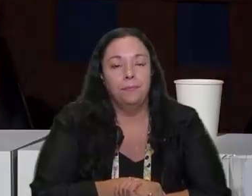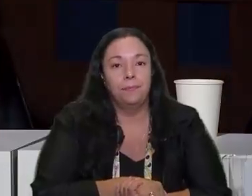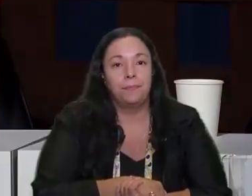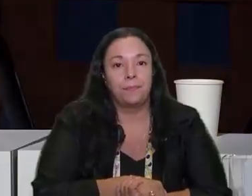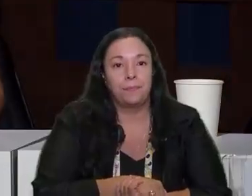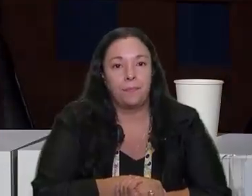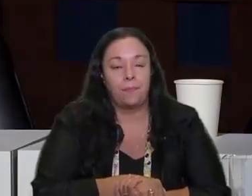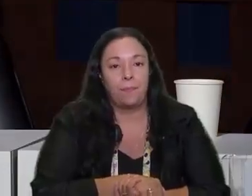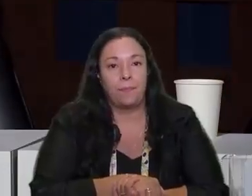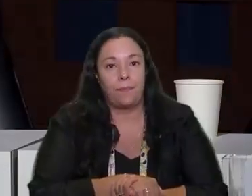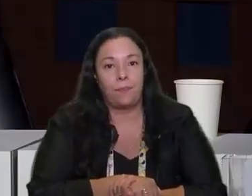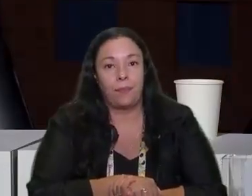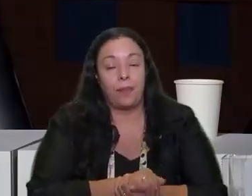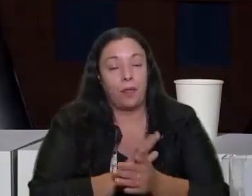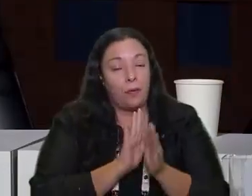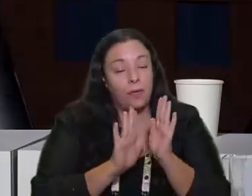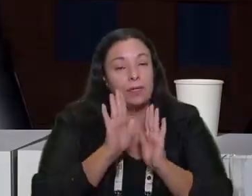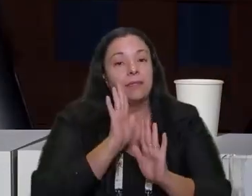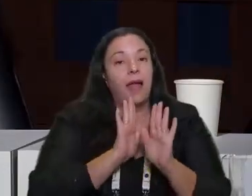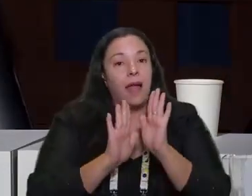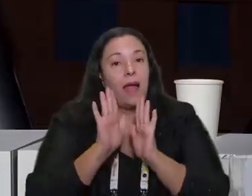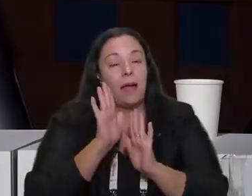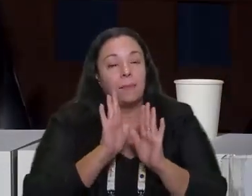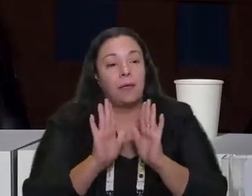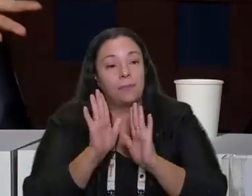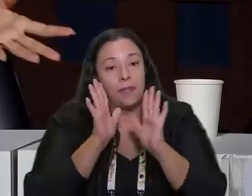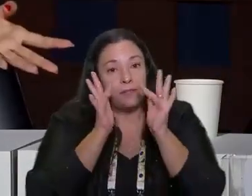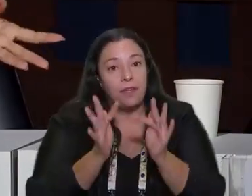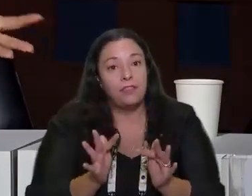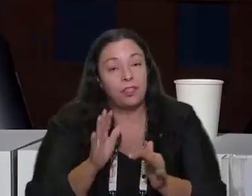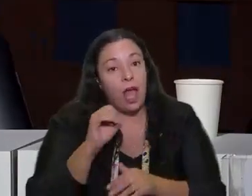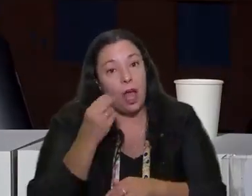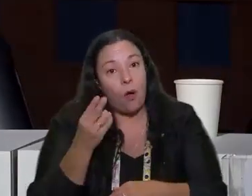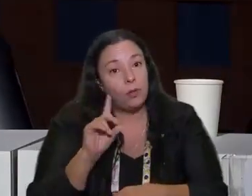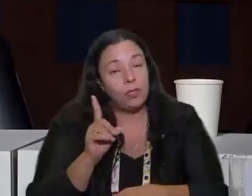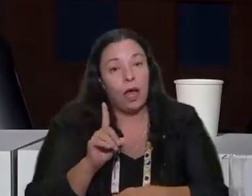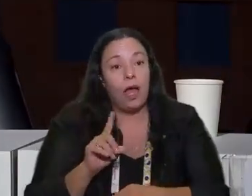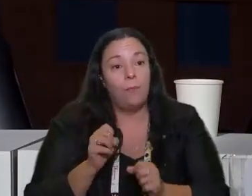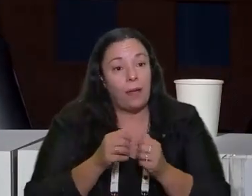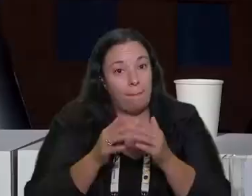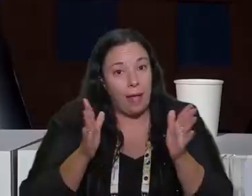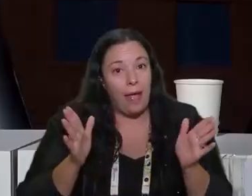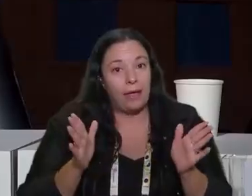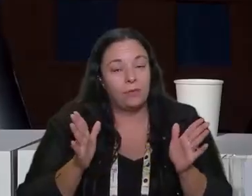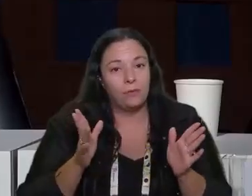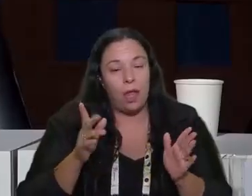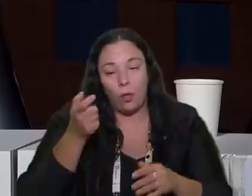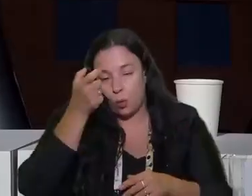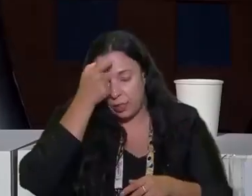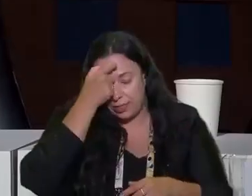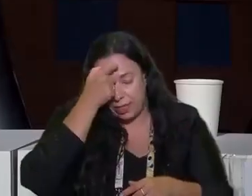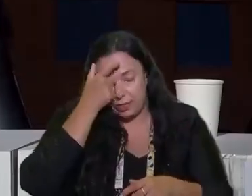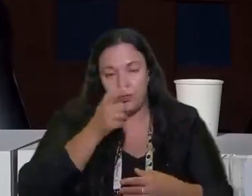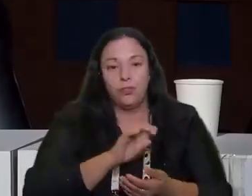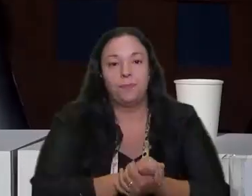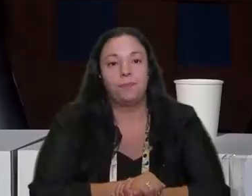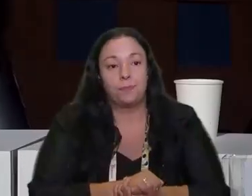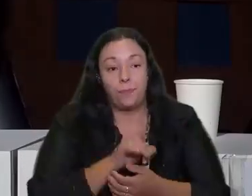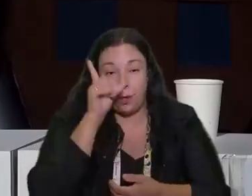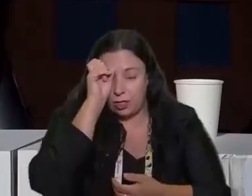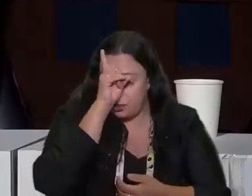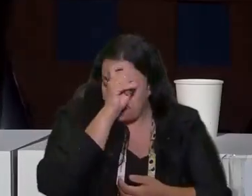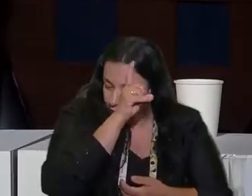no primeiro, você tem que ir cuidando para fechar tudo, ou não, né? Se você quiser deixar aberto, mas tem que ser algo consciente. Então, é